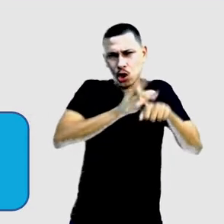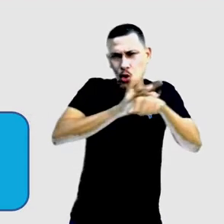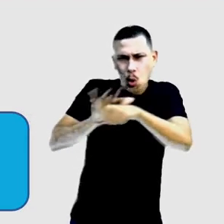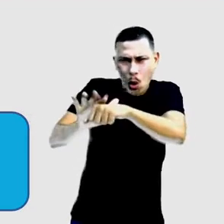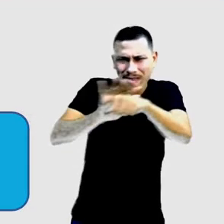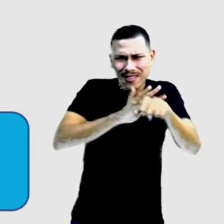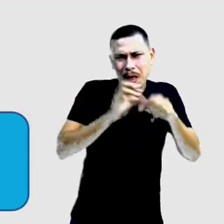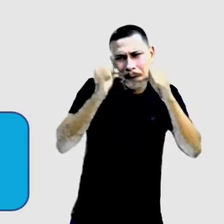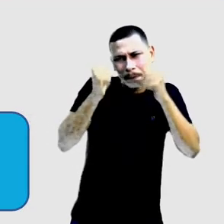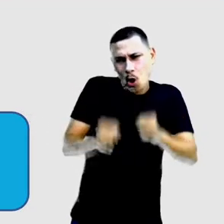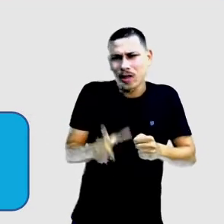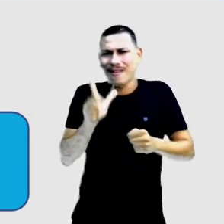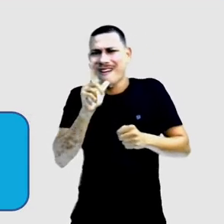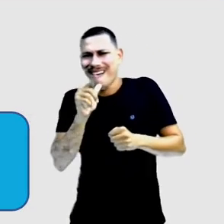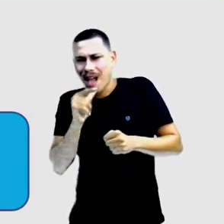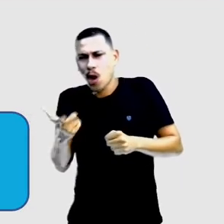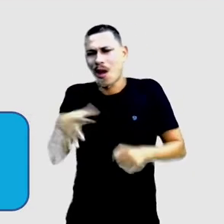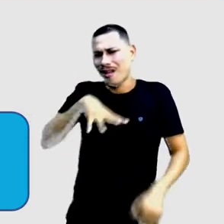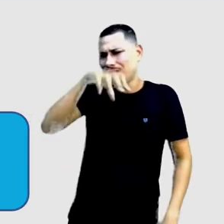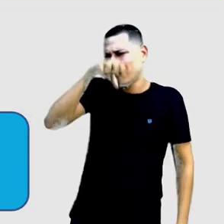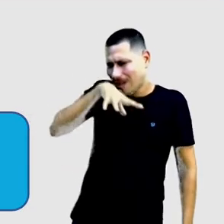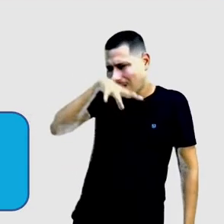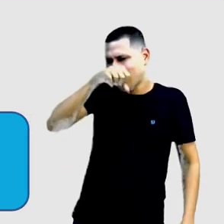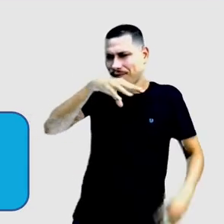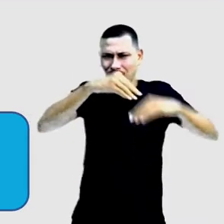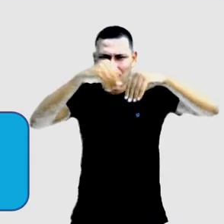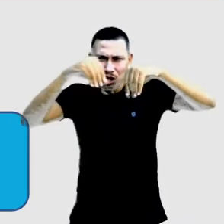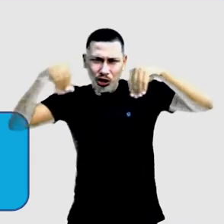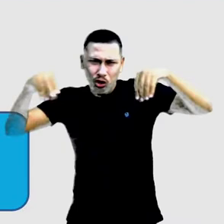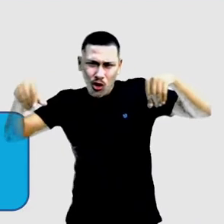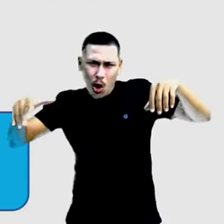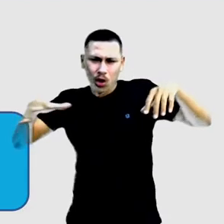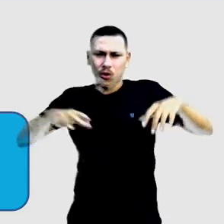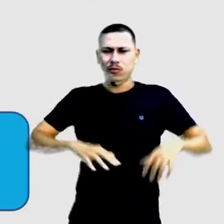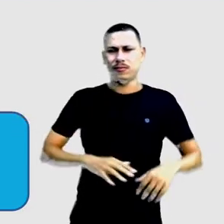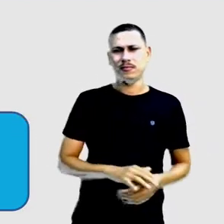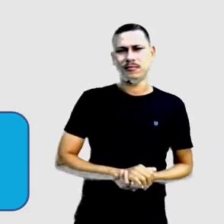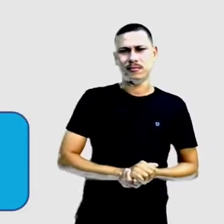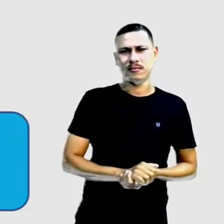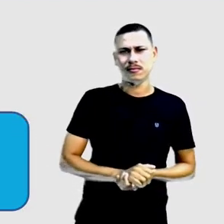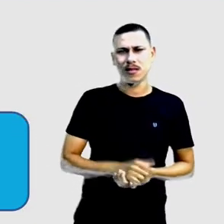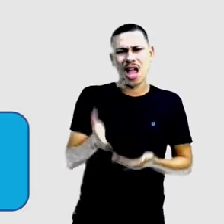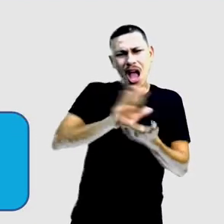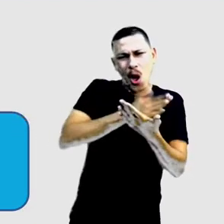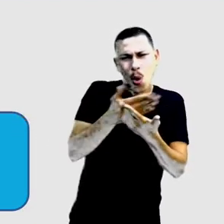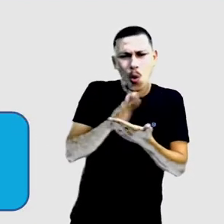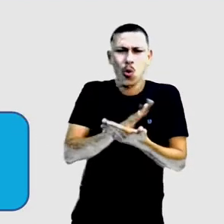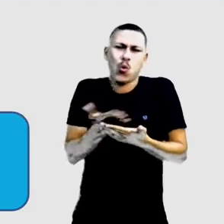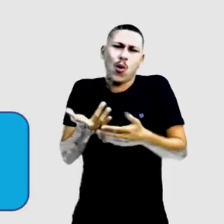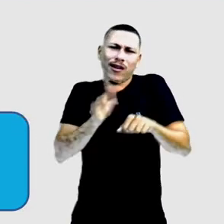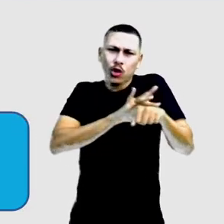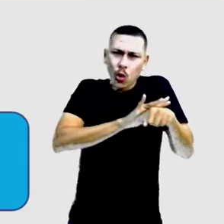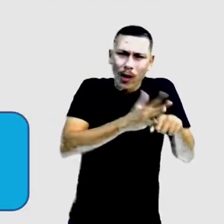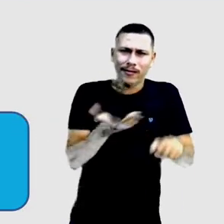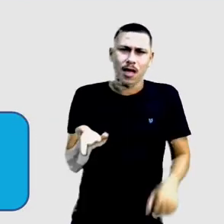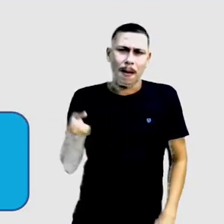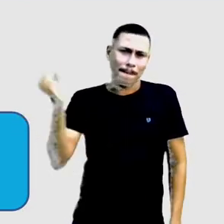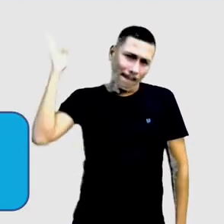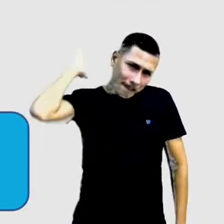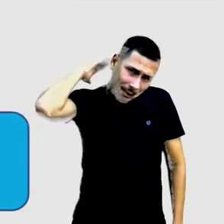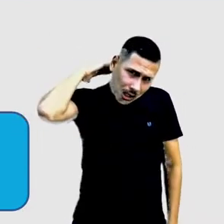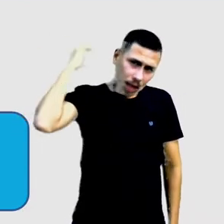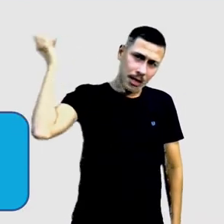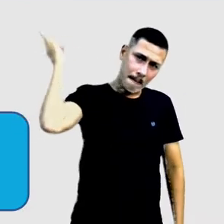água e alimentos contaminados do ar do solo algumas doenças causadas por bactérias são pneumonia simples